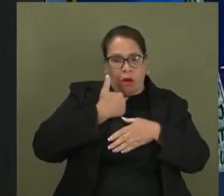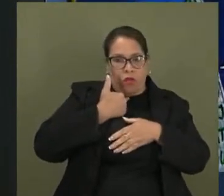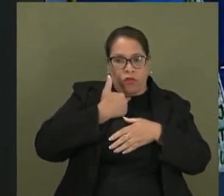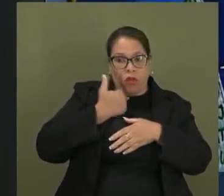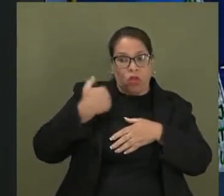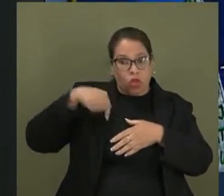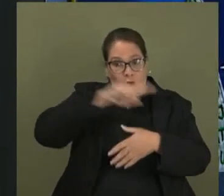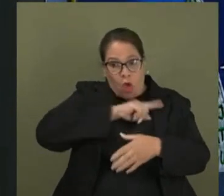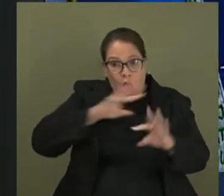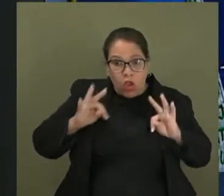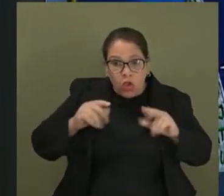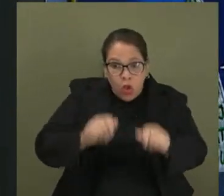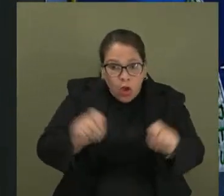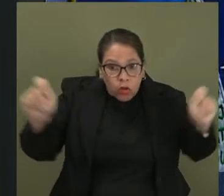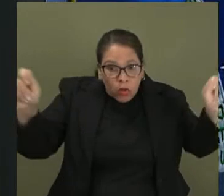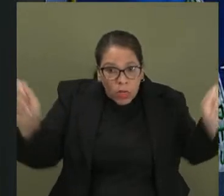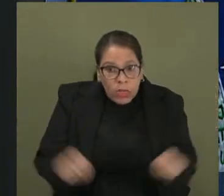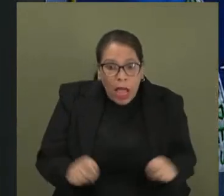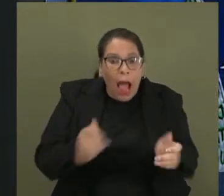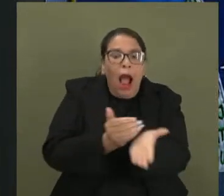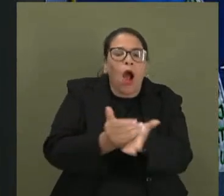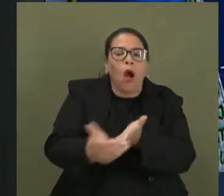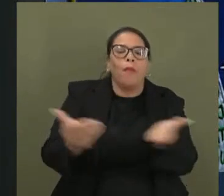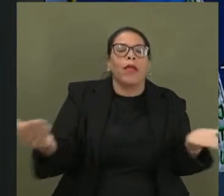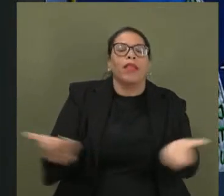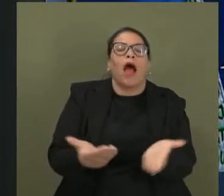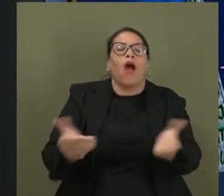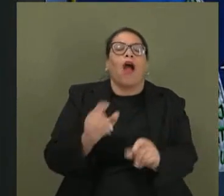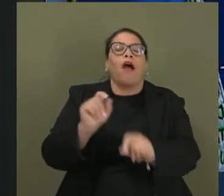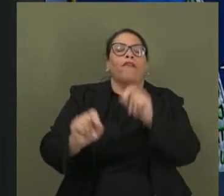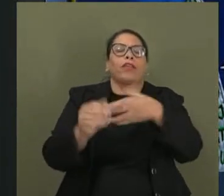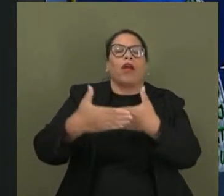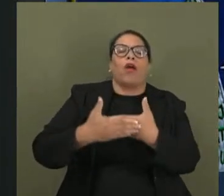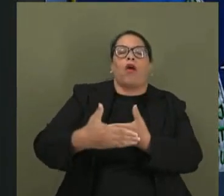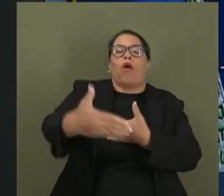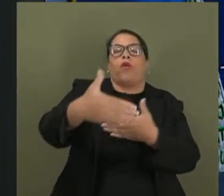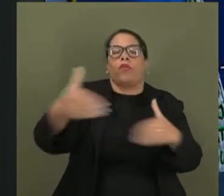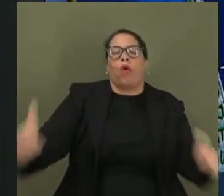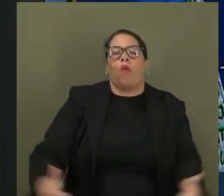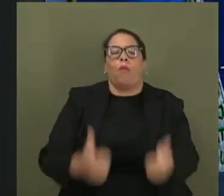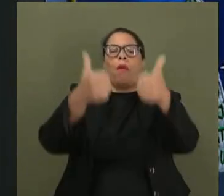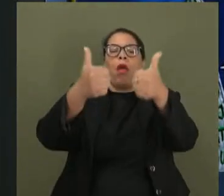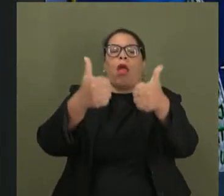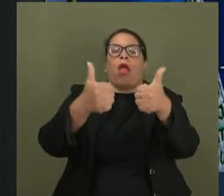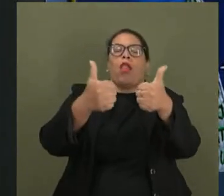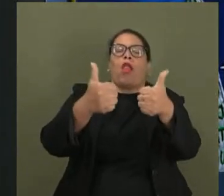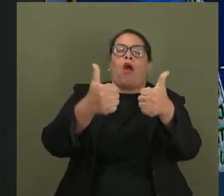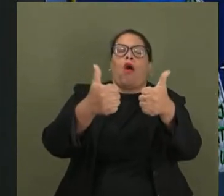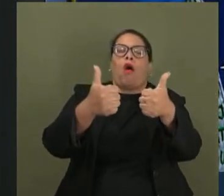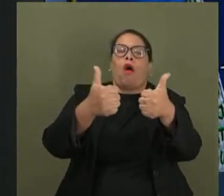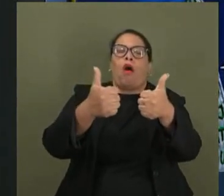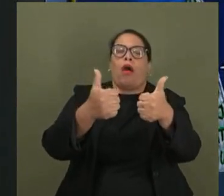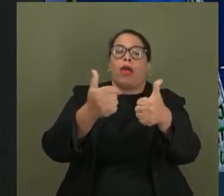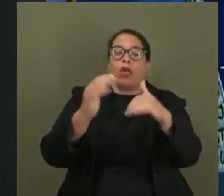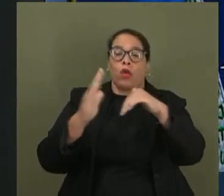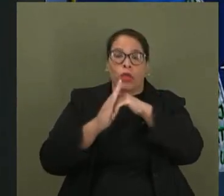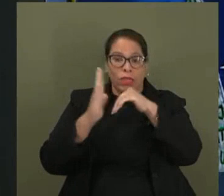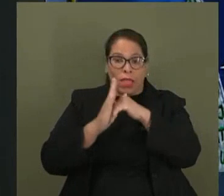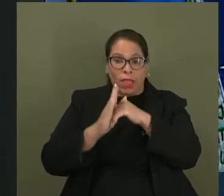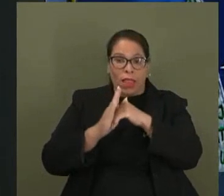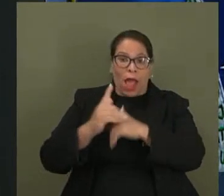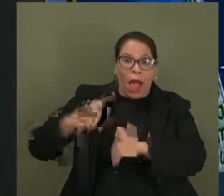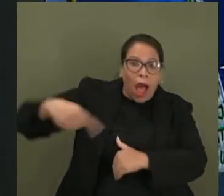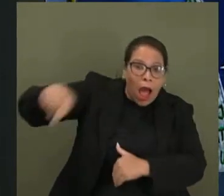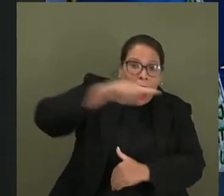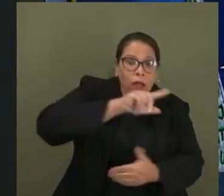todos nós podemos começar agora a fazer um novo fim. Que o Senado se